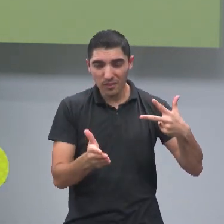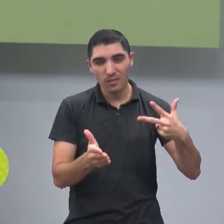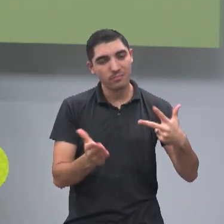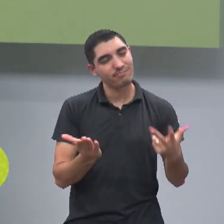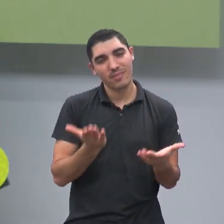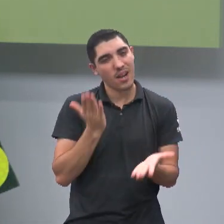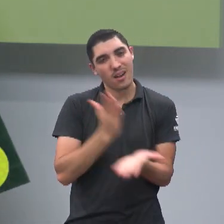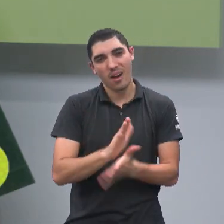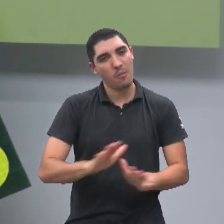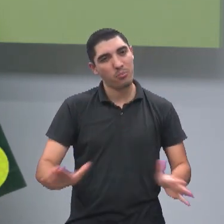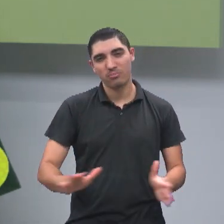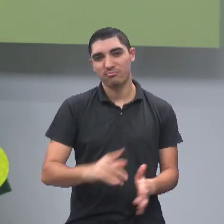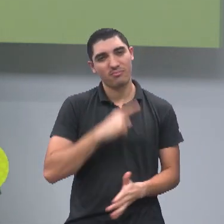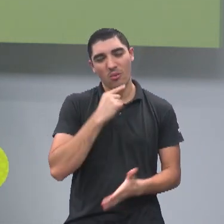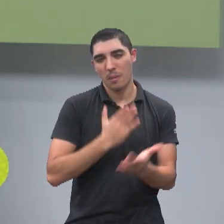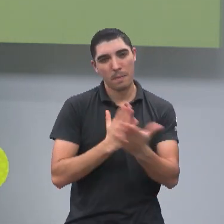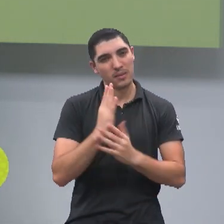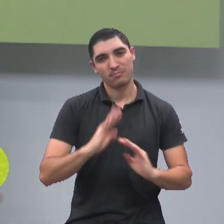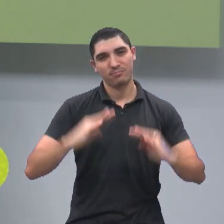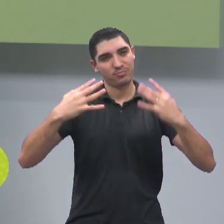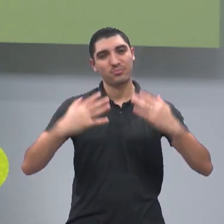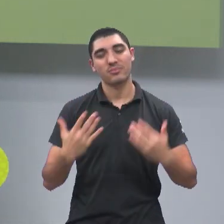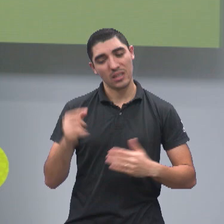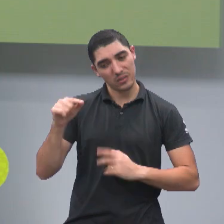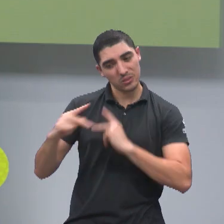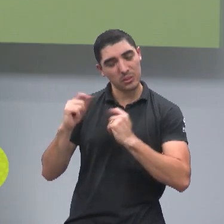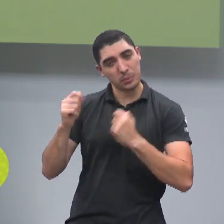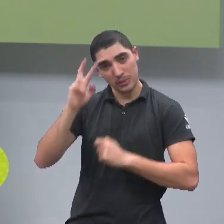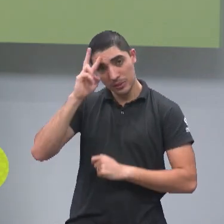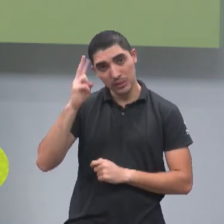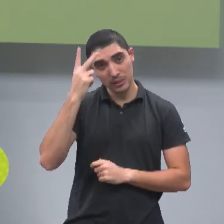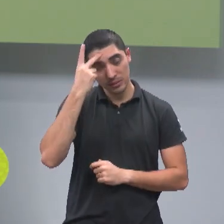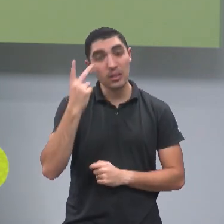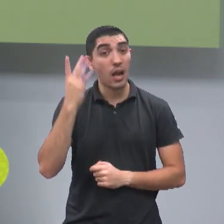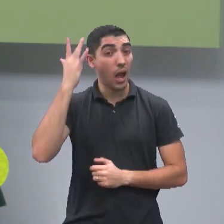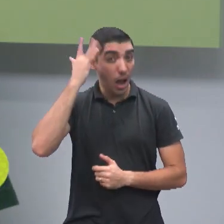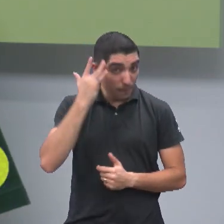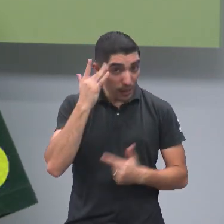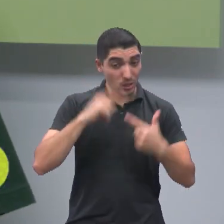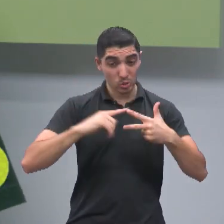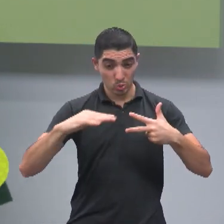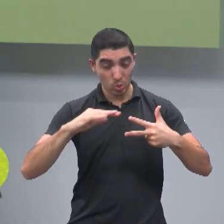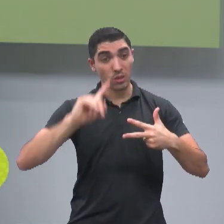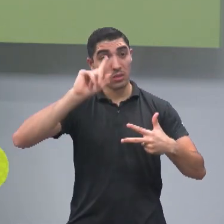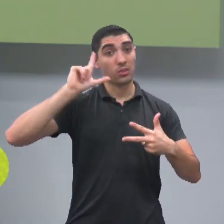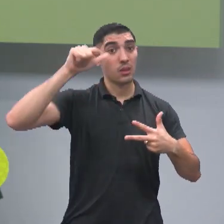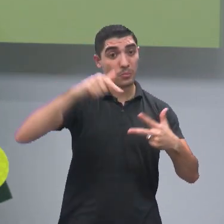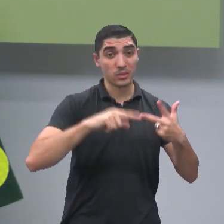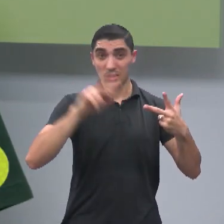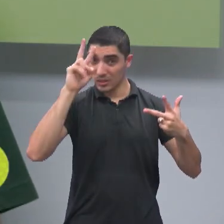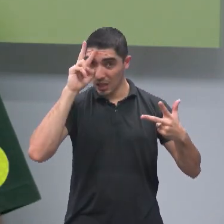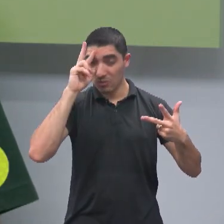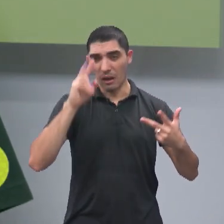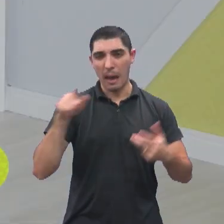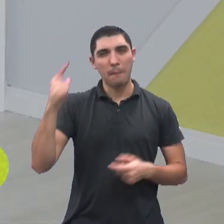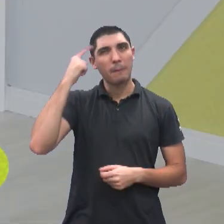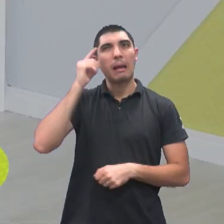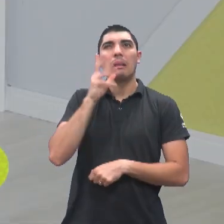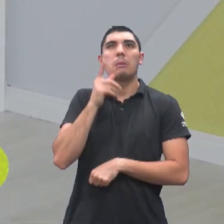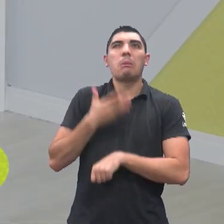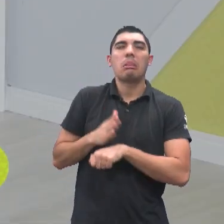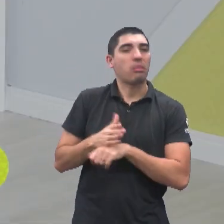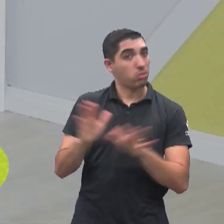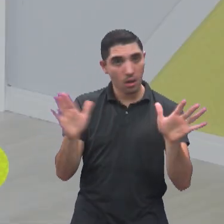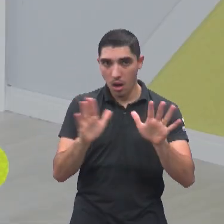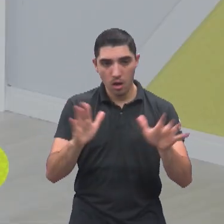então tem que mudar essa mentalidade do São José, e já são um jogo amanhã, o outro segunda-feira, não tem muito tempo para pensar não. E como você bem